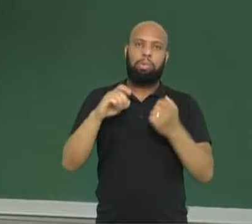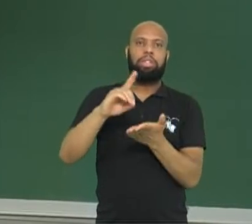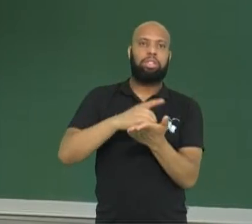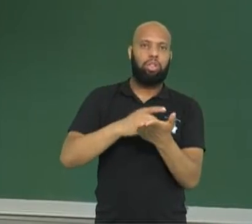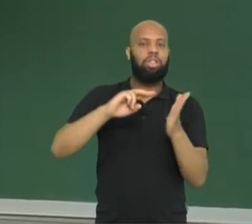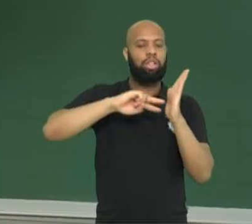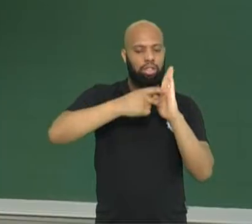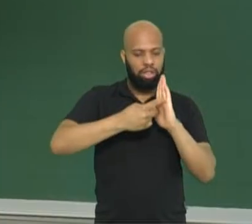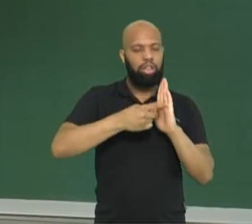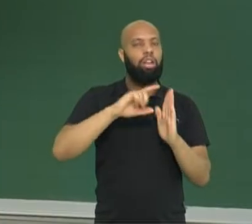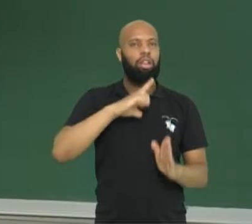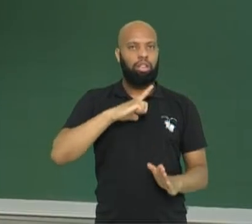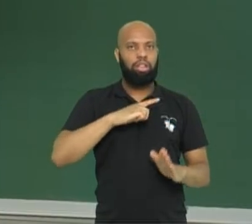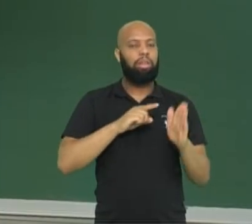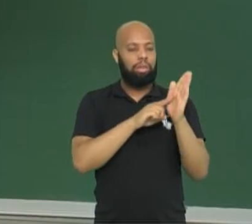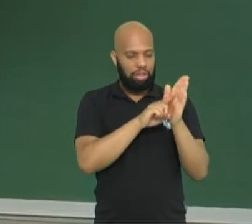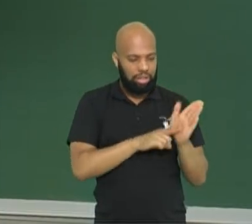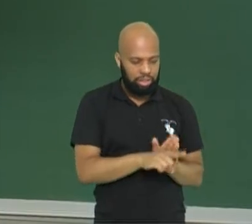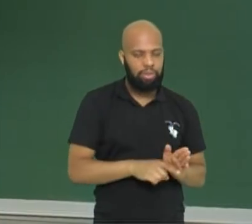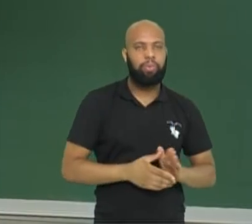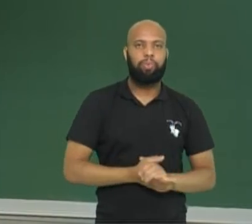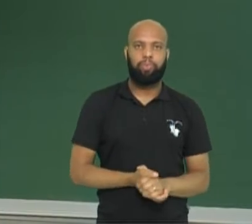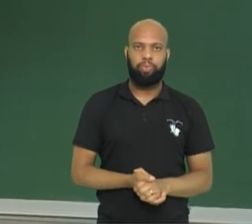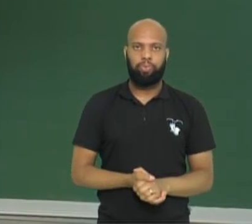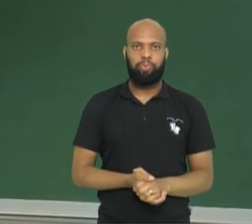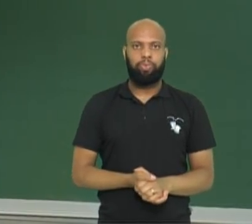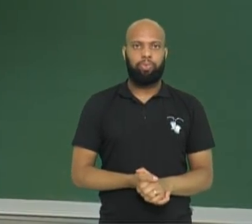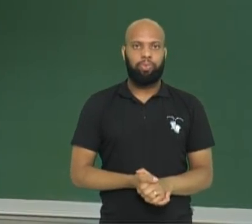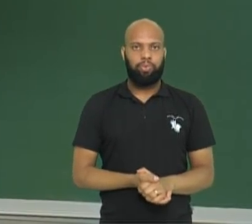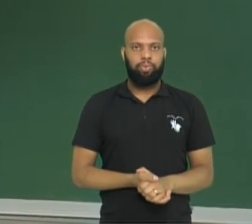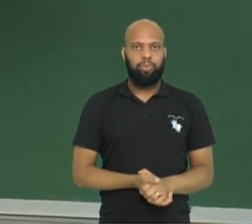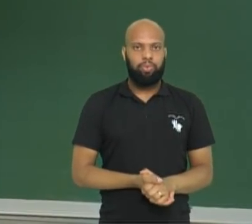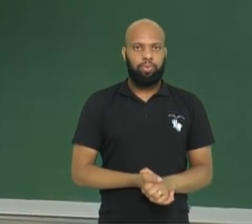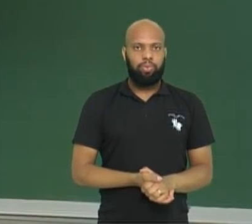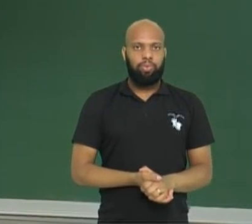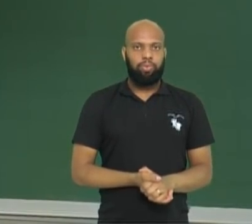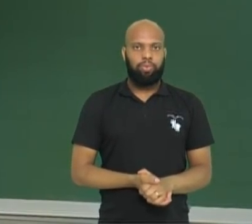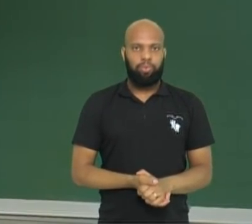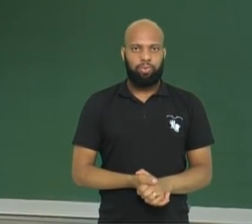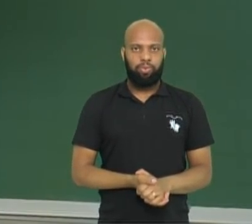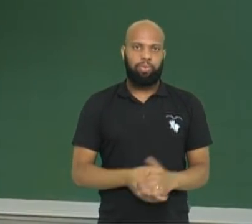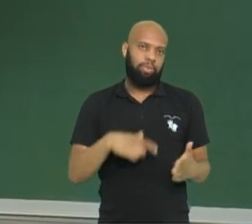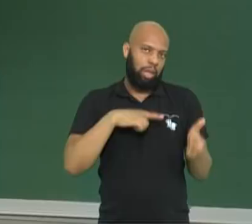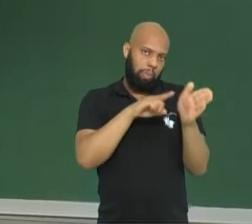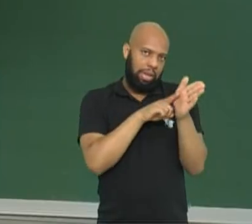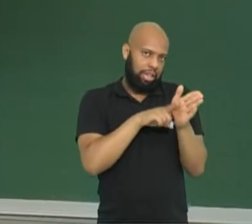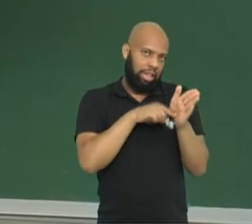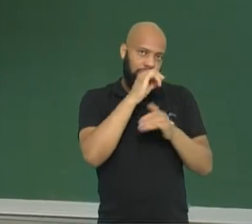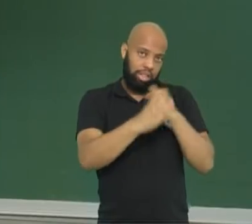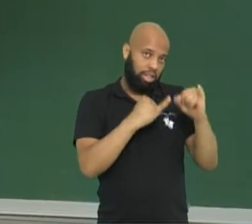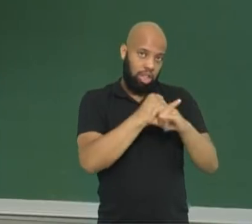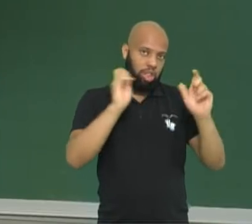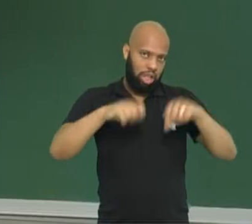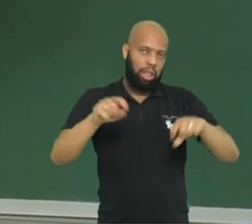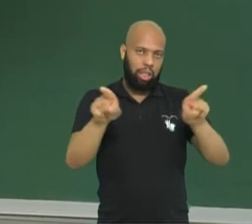esse significado em um outro local, dicionário ou em um local da internet,